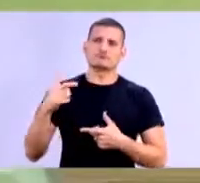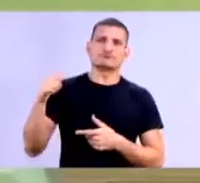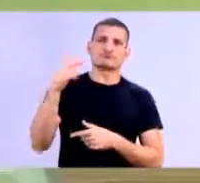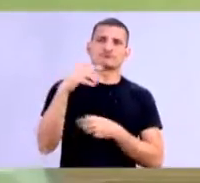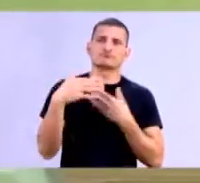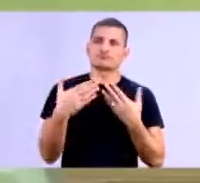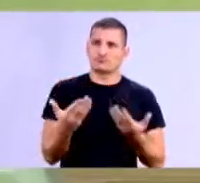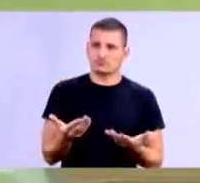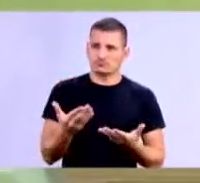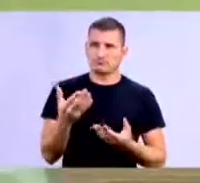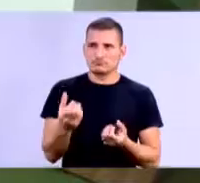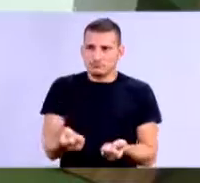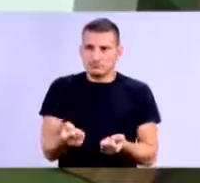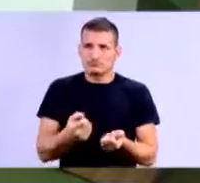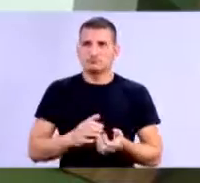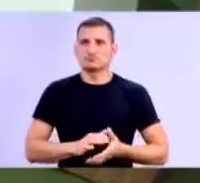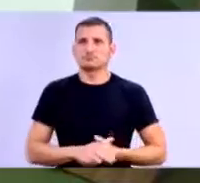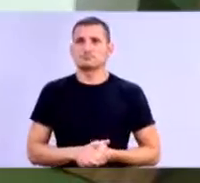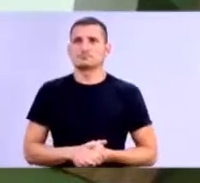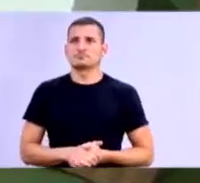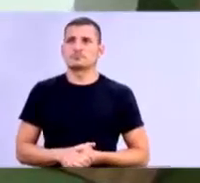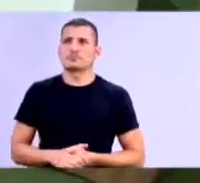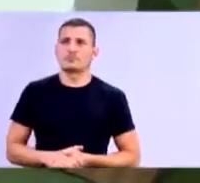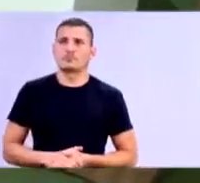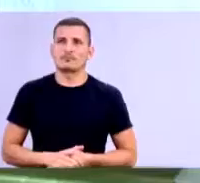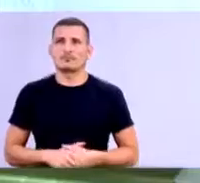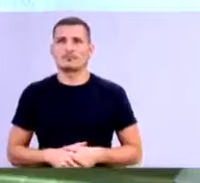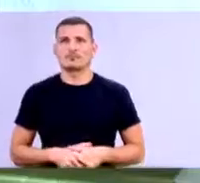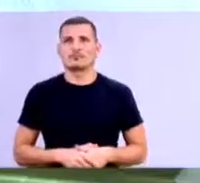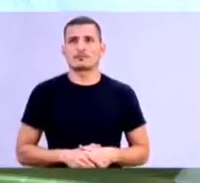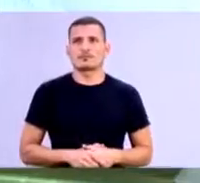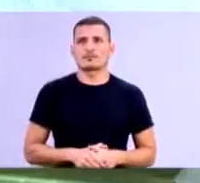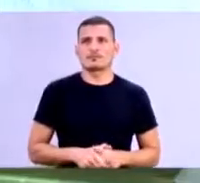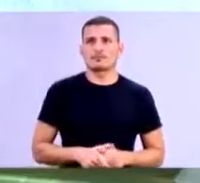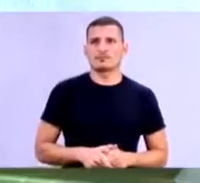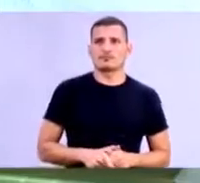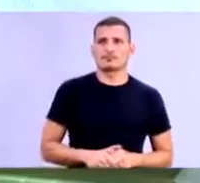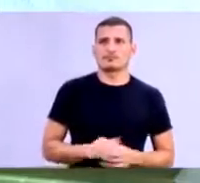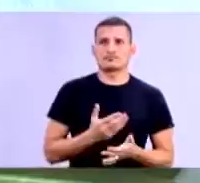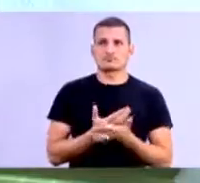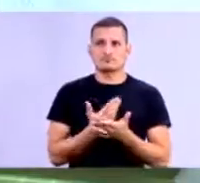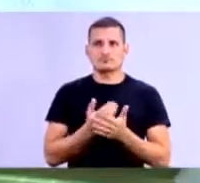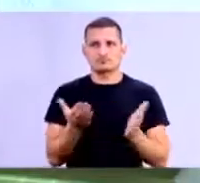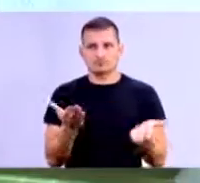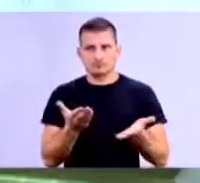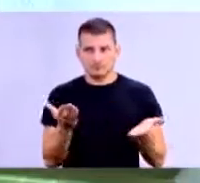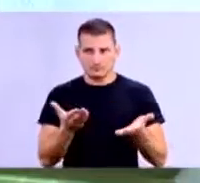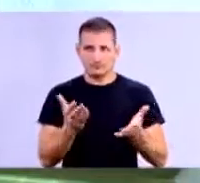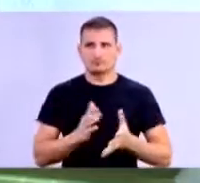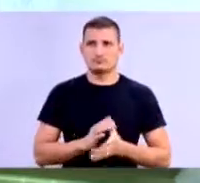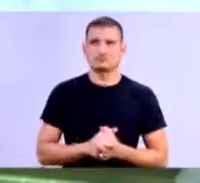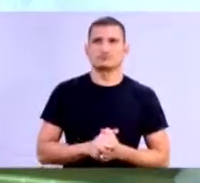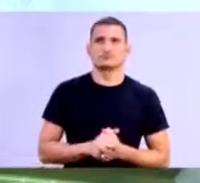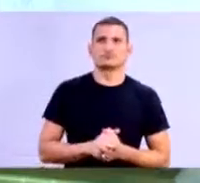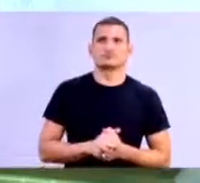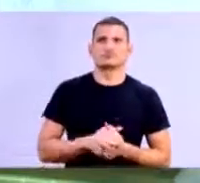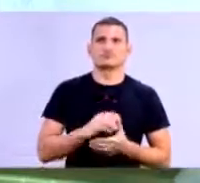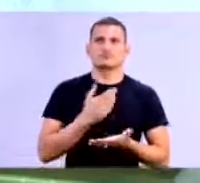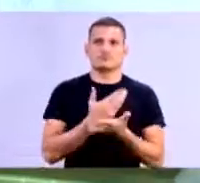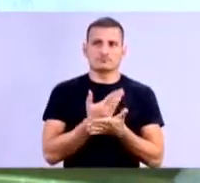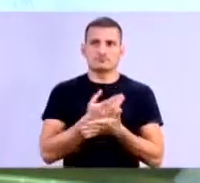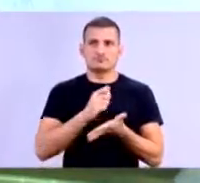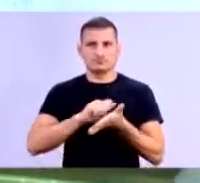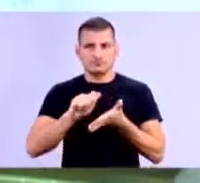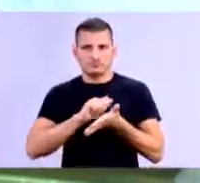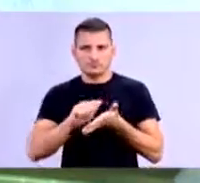mudanças, certo? Então, na aula de hoje, nós vamos estudar propriamente a escrita, a